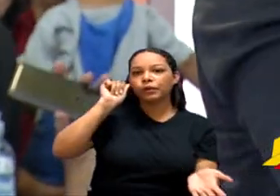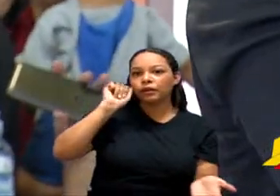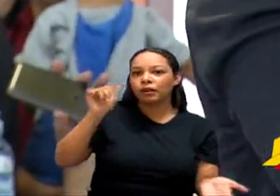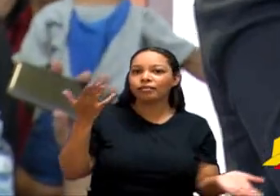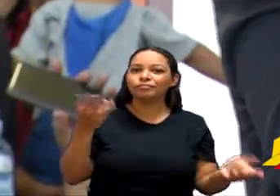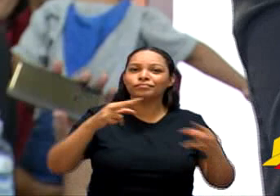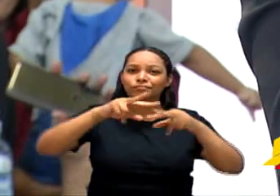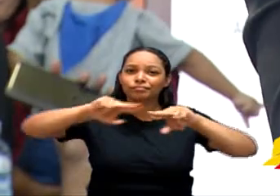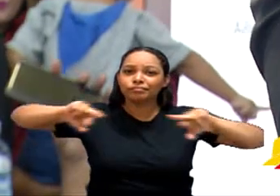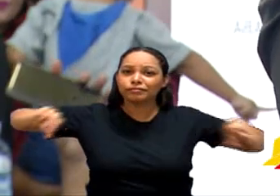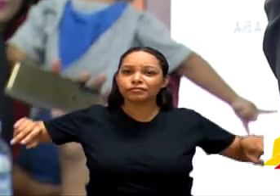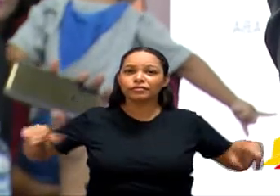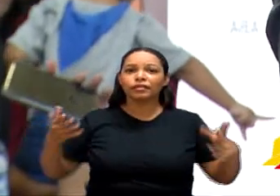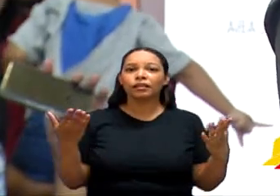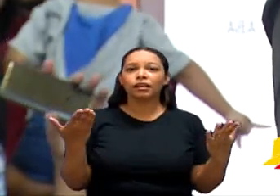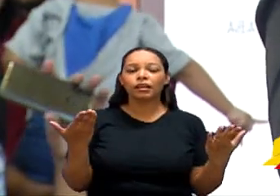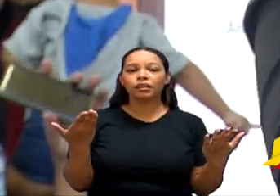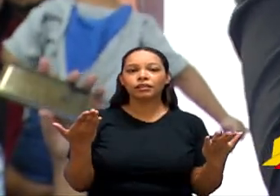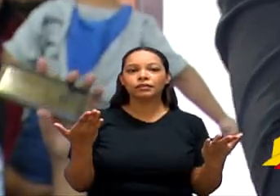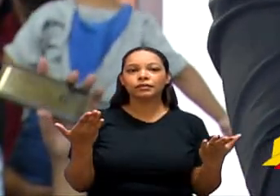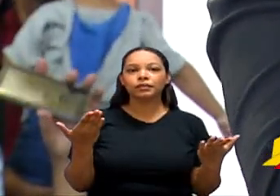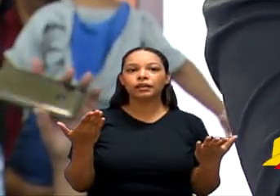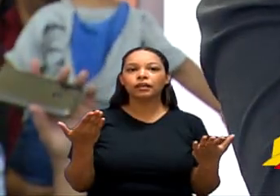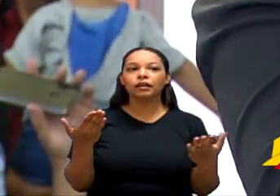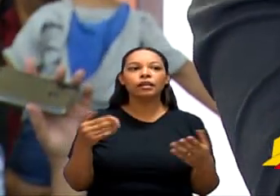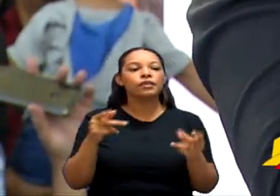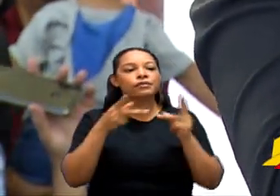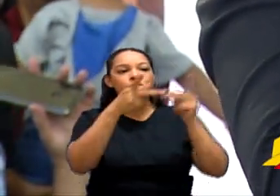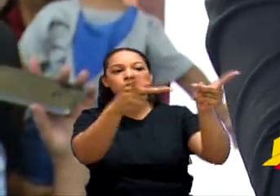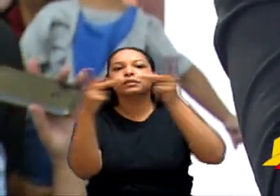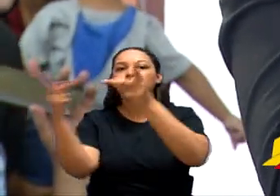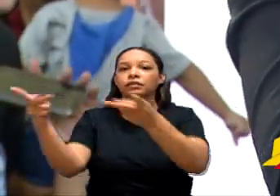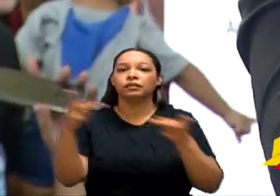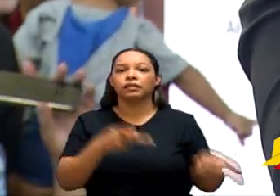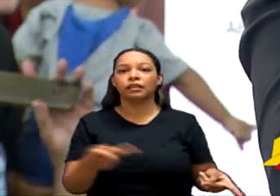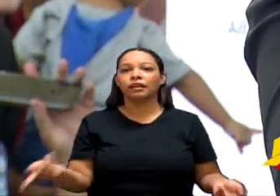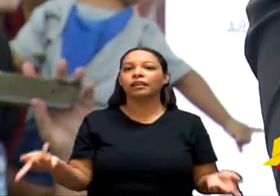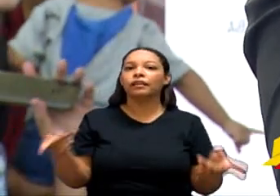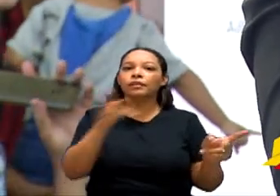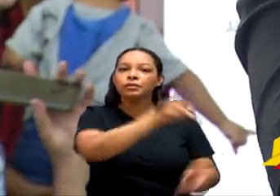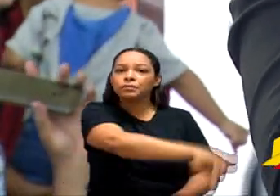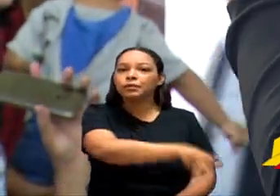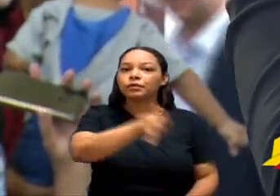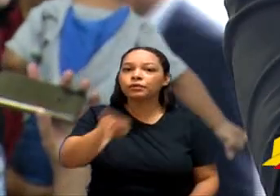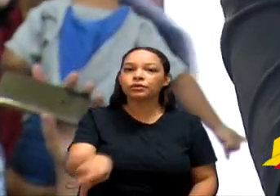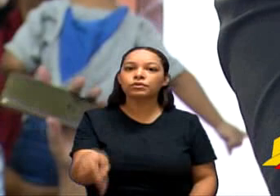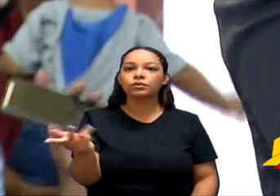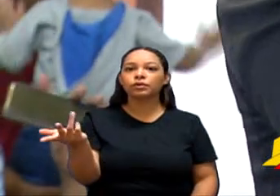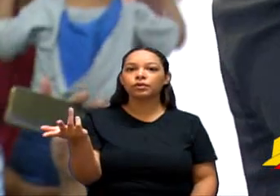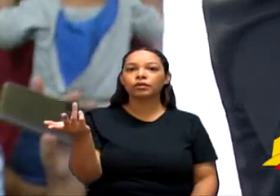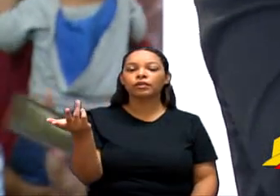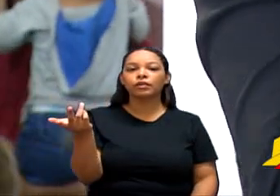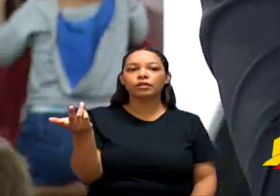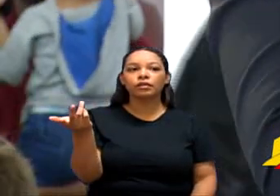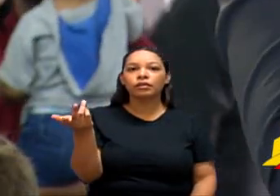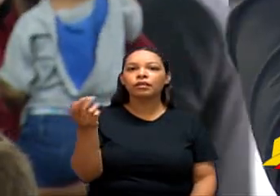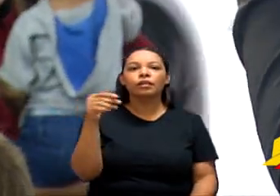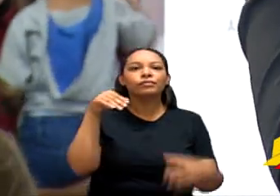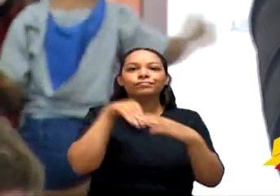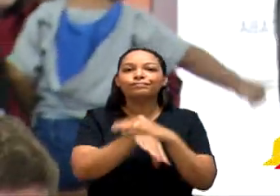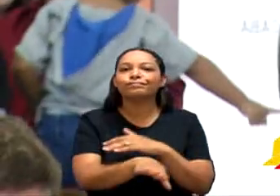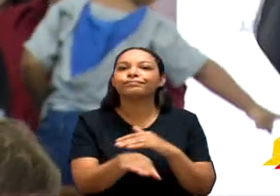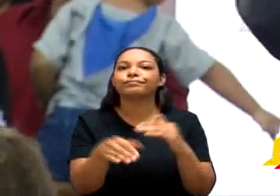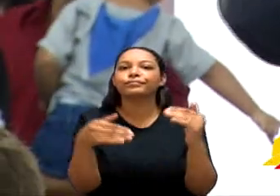ontem na região da Aparecidinha. Também, no Humberto de Campos ali, os professores, o pessoal do condomínio. Virou esconderijo de bandido,